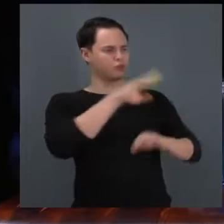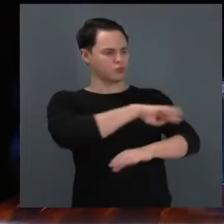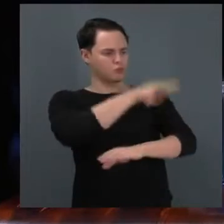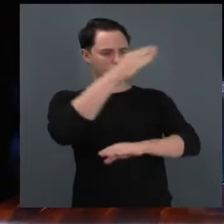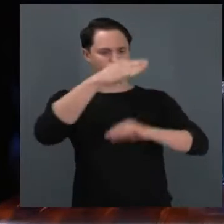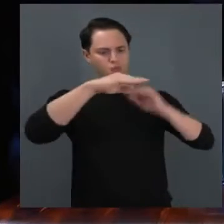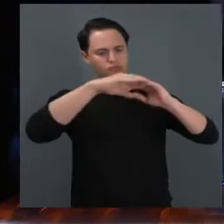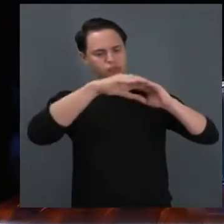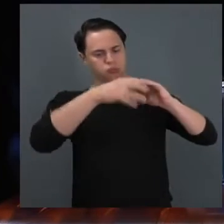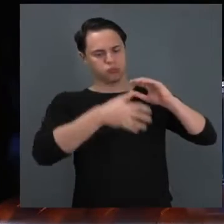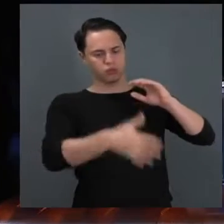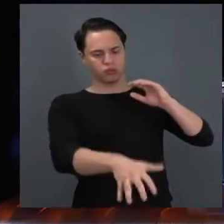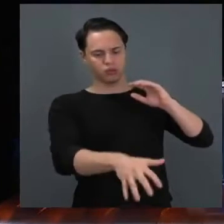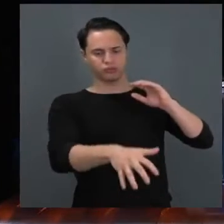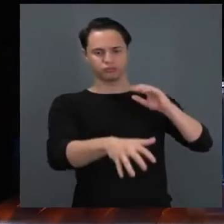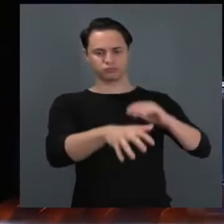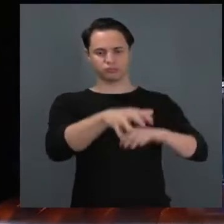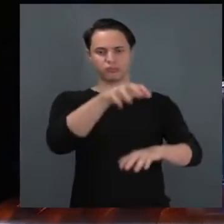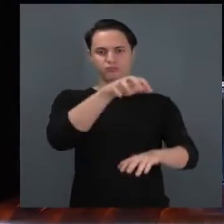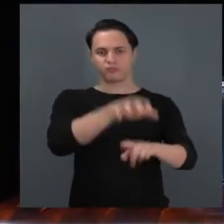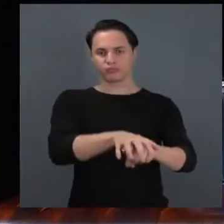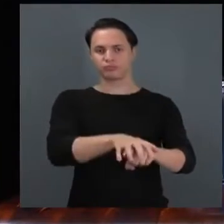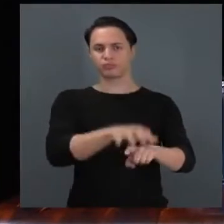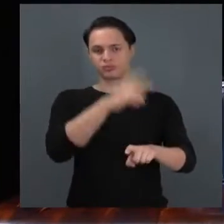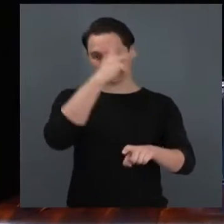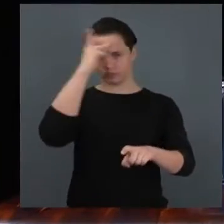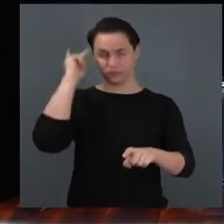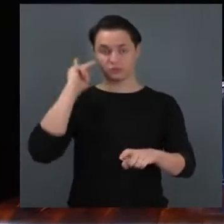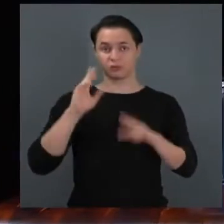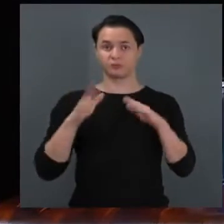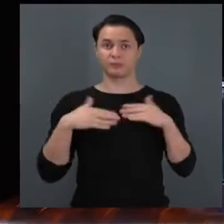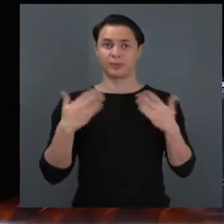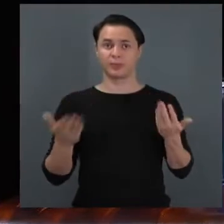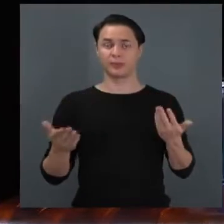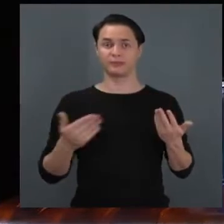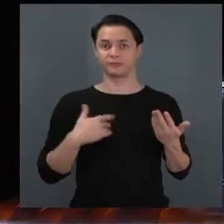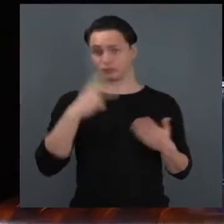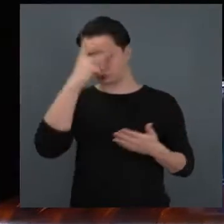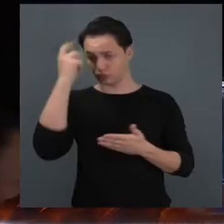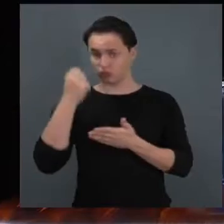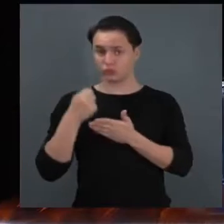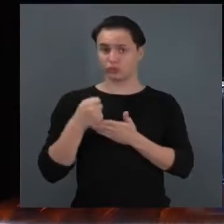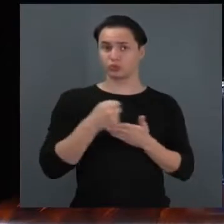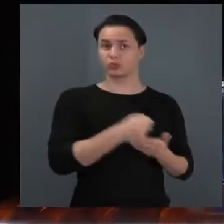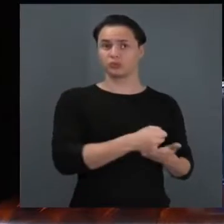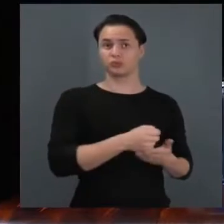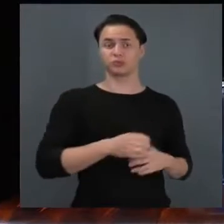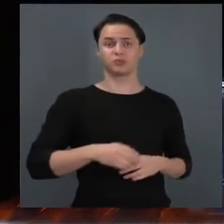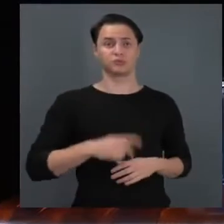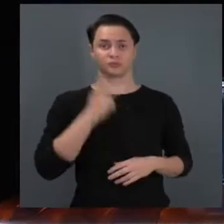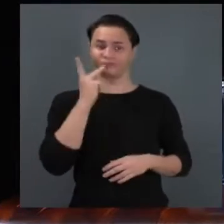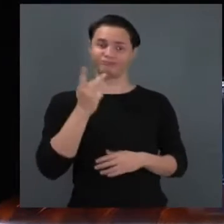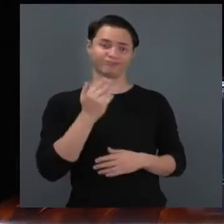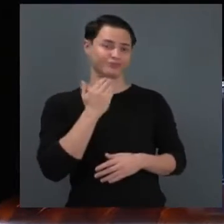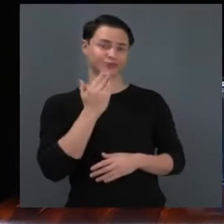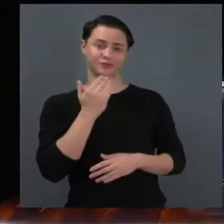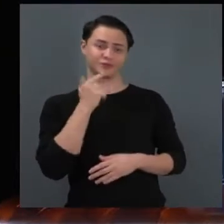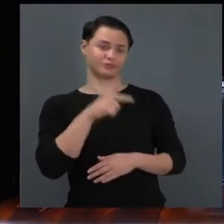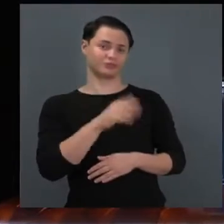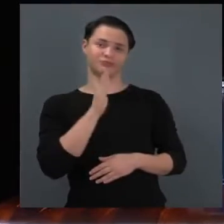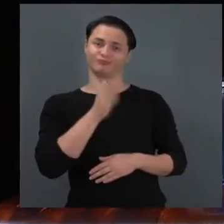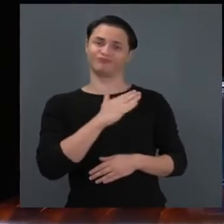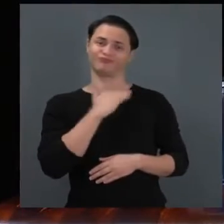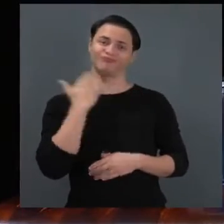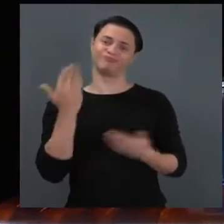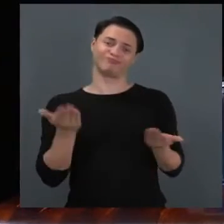despencado, né, em cima dele. Daí, os socorristas que estavam mais próximos disseram, não adianta ir, que ele já deu,